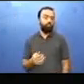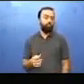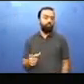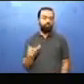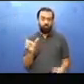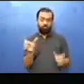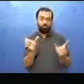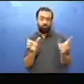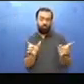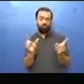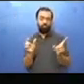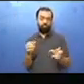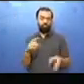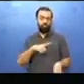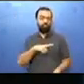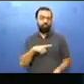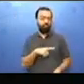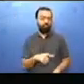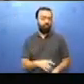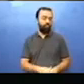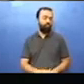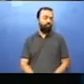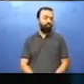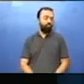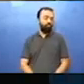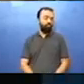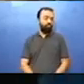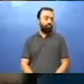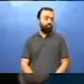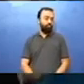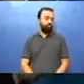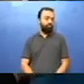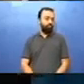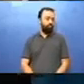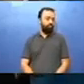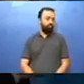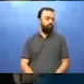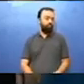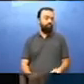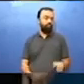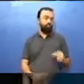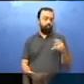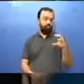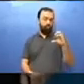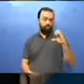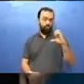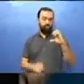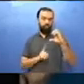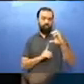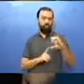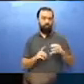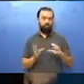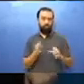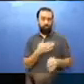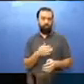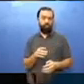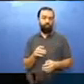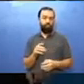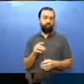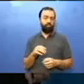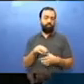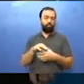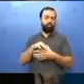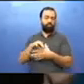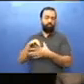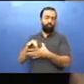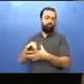quantas palavras tem o título? Olhem só. O é uma palavra. Espaço, cordel,